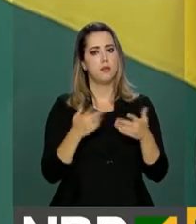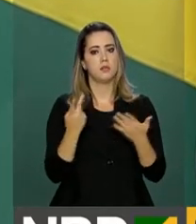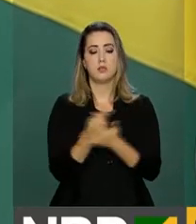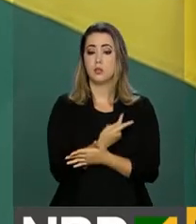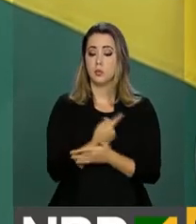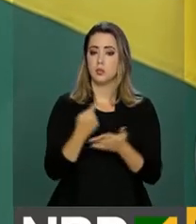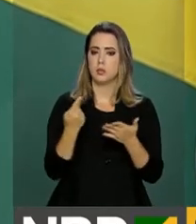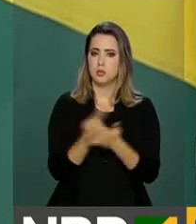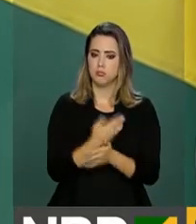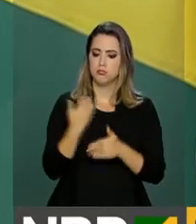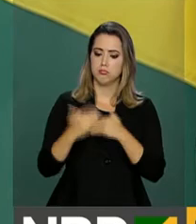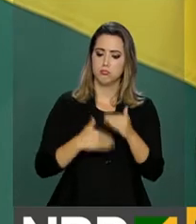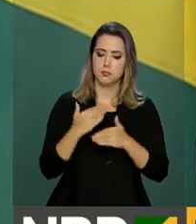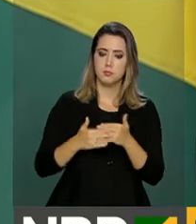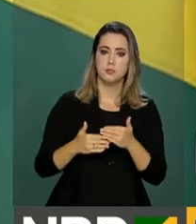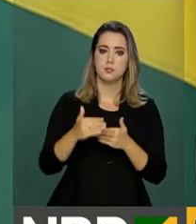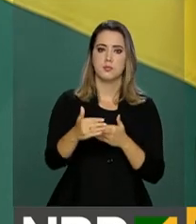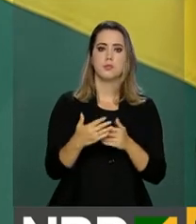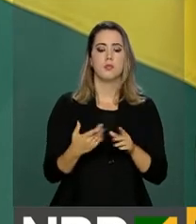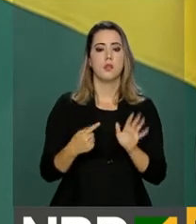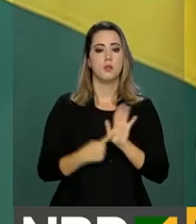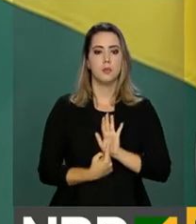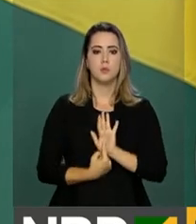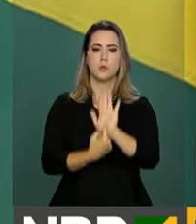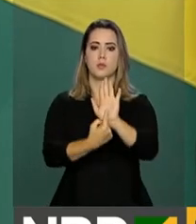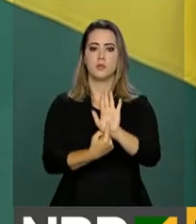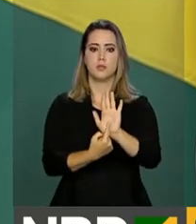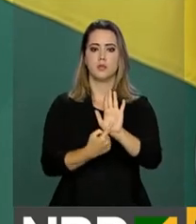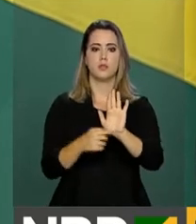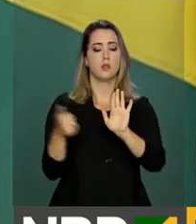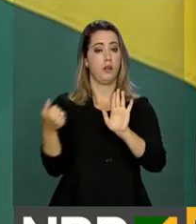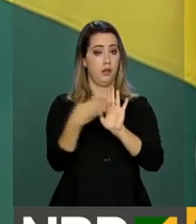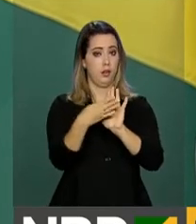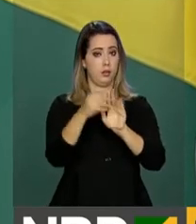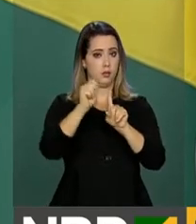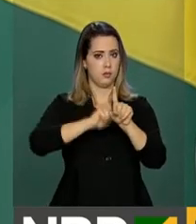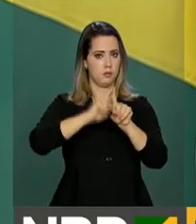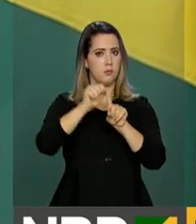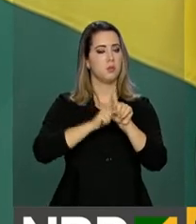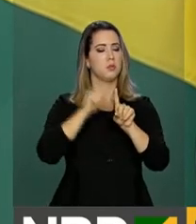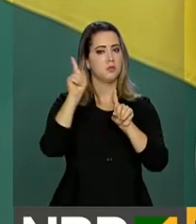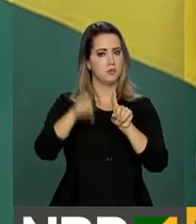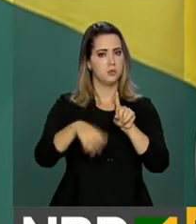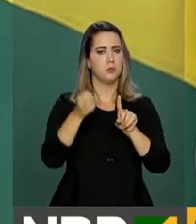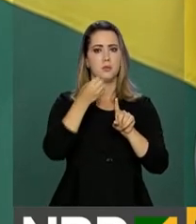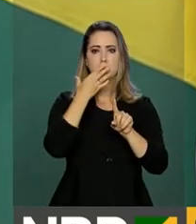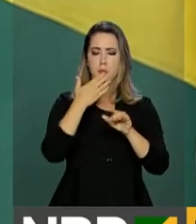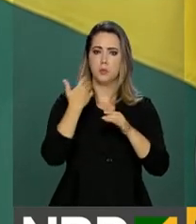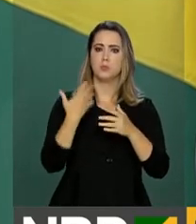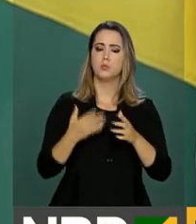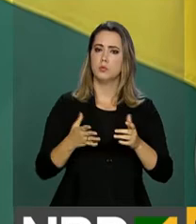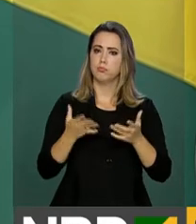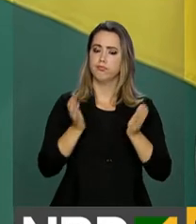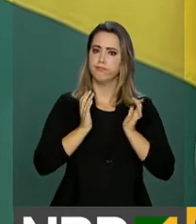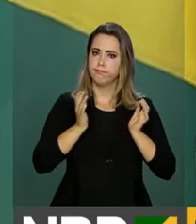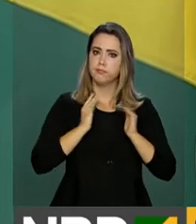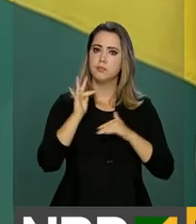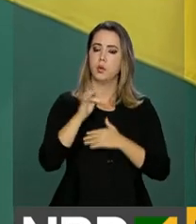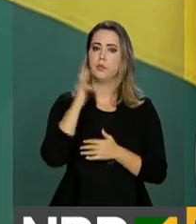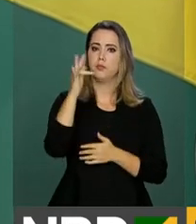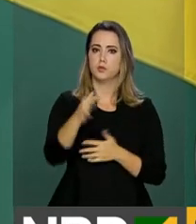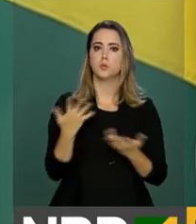sendo processadas a revelar os 14 meses ainda serão de muita prosperidade por isso que eu quero